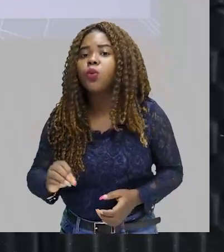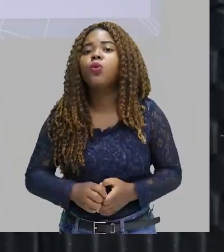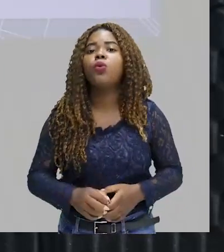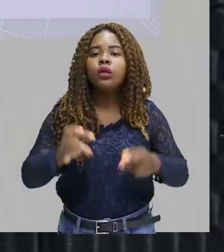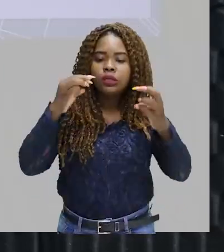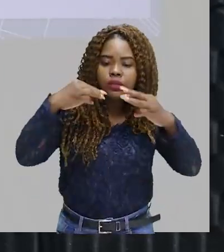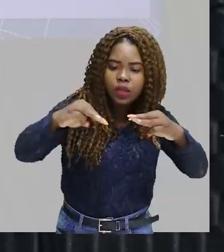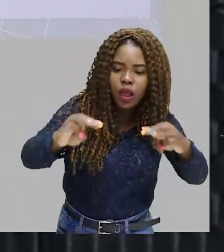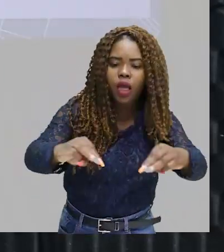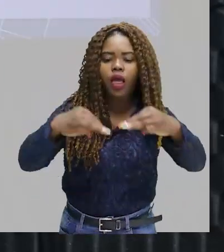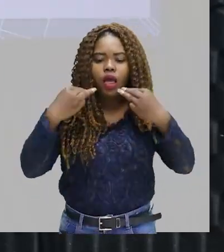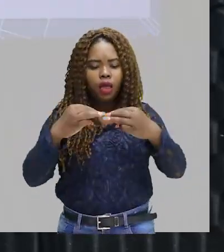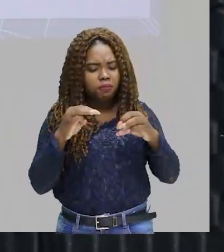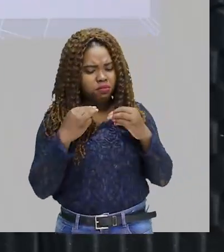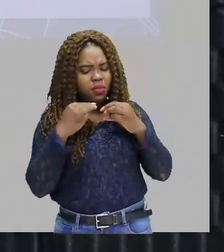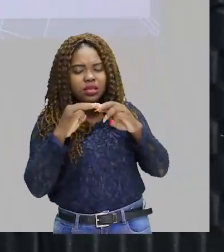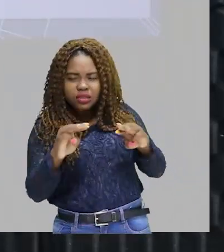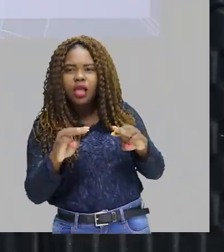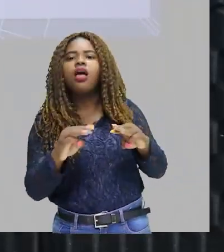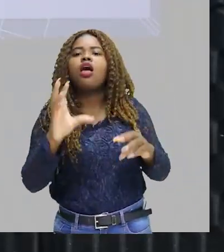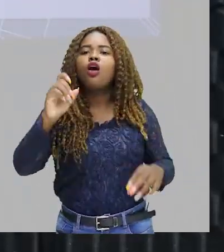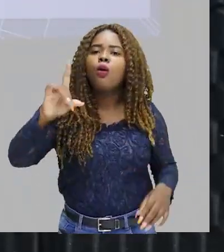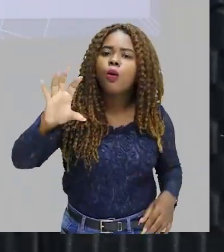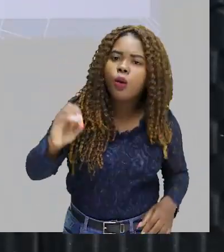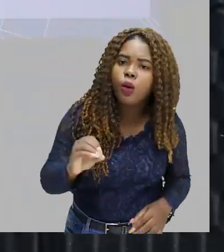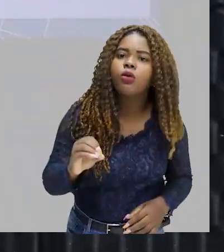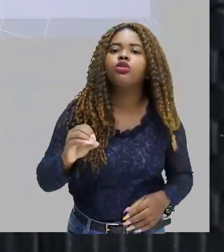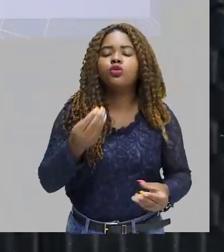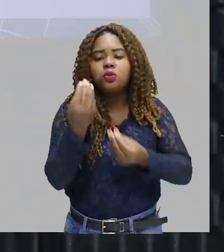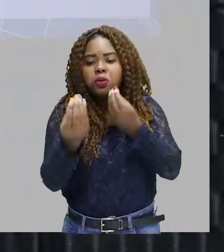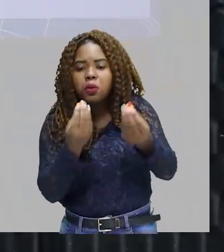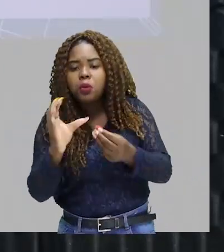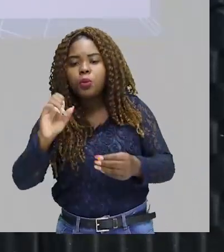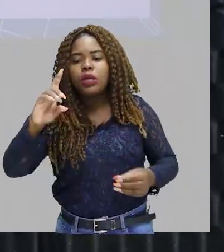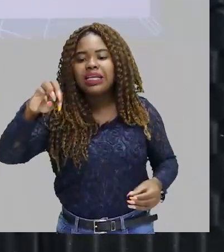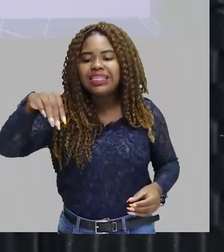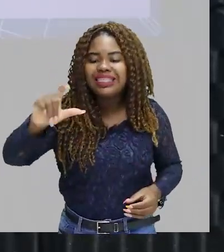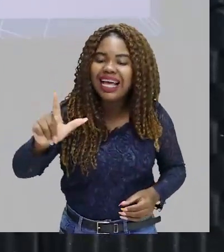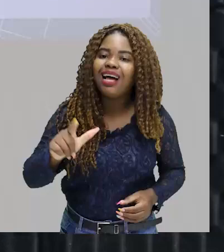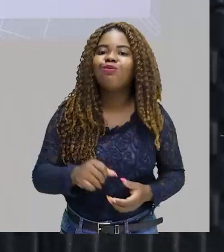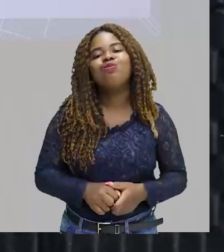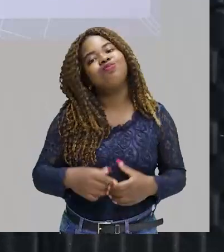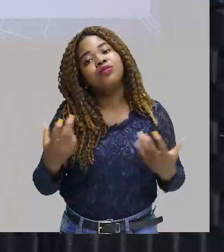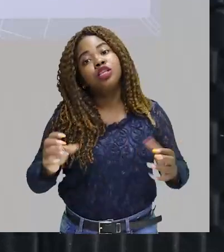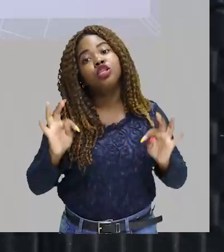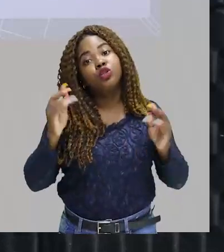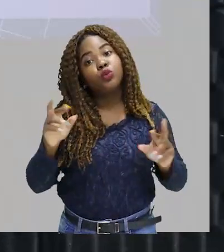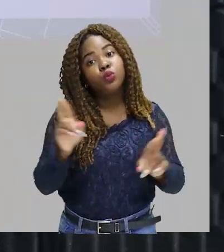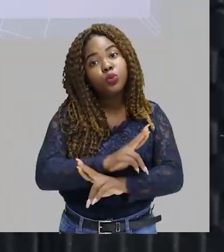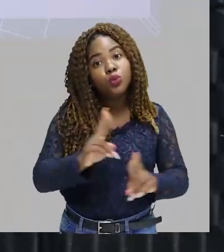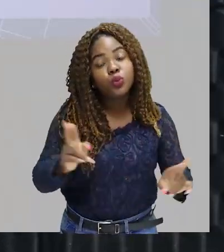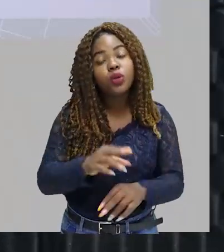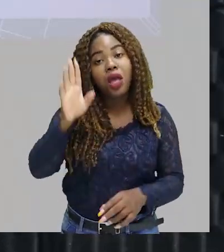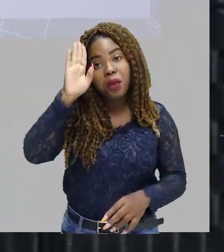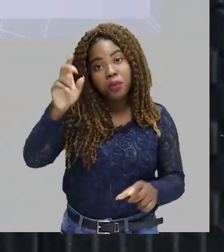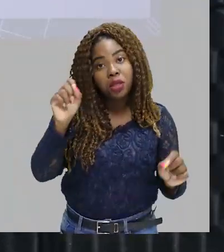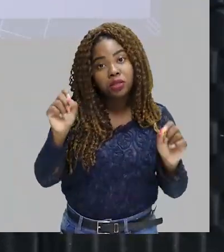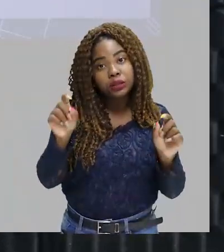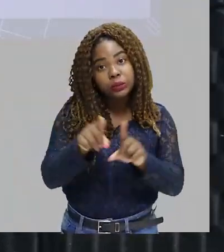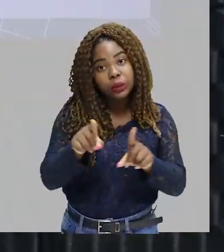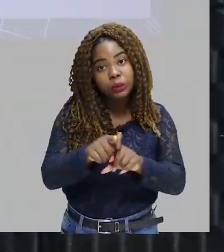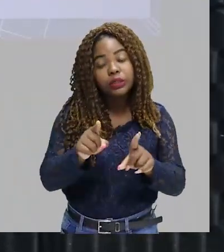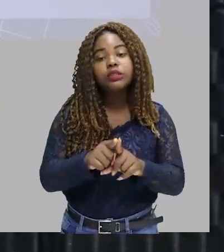a mensagem, o código, o canal, o referente e tudo isso que está relacionado. E principalmente também